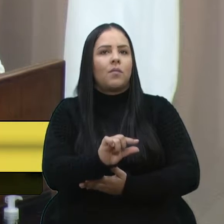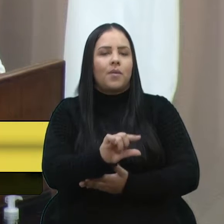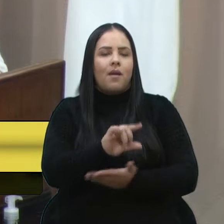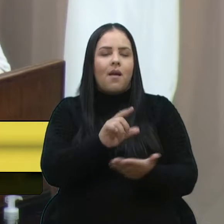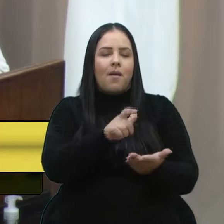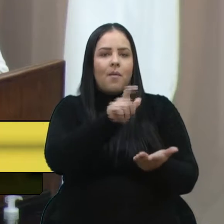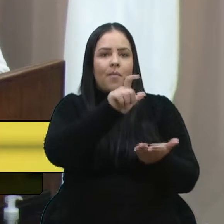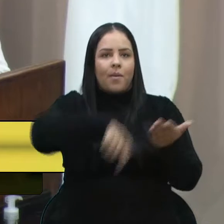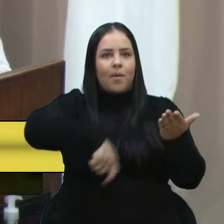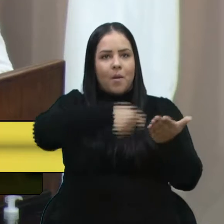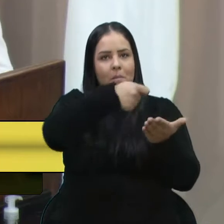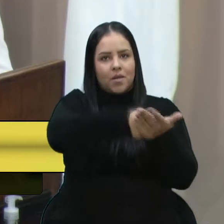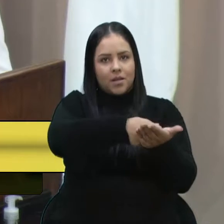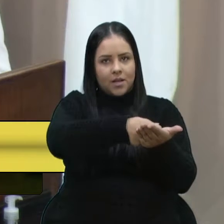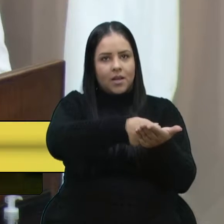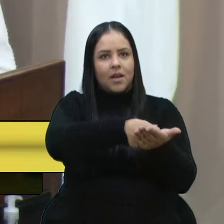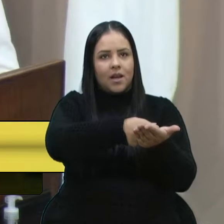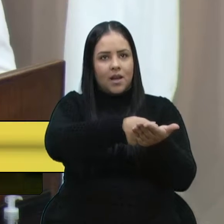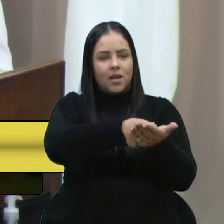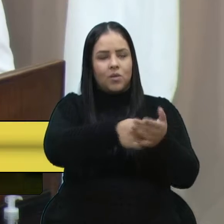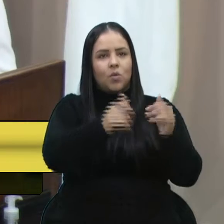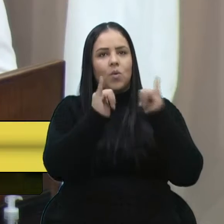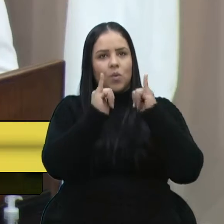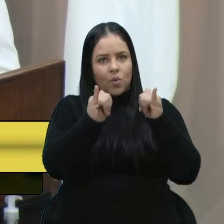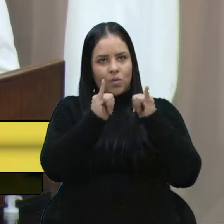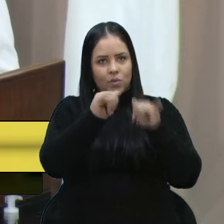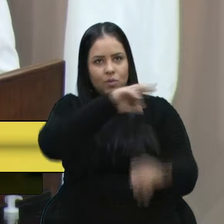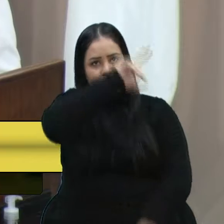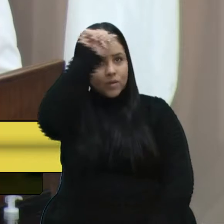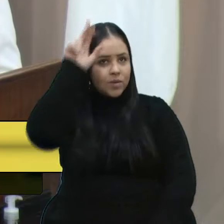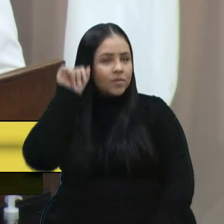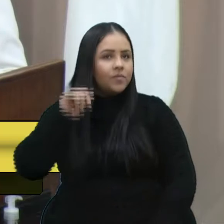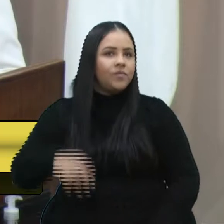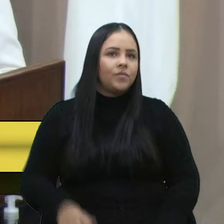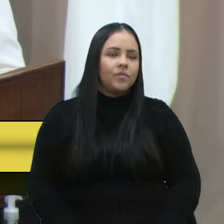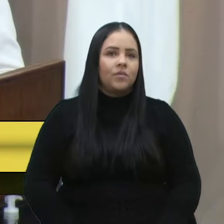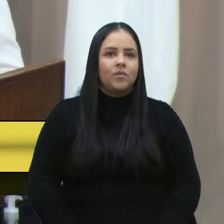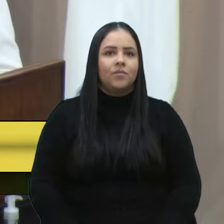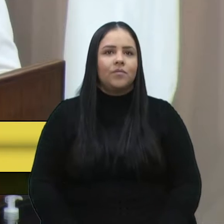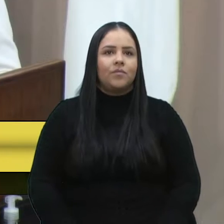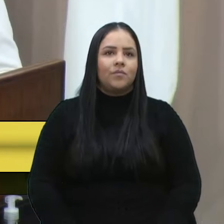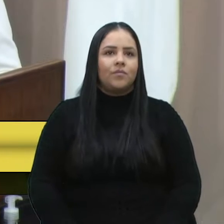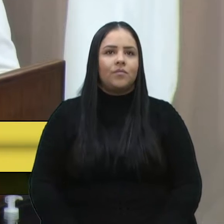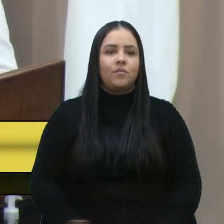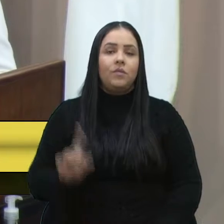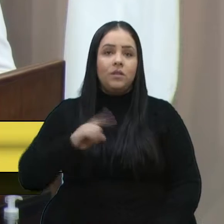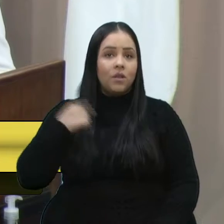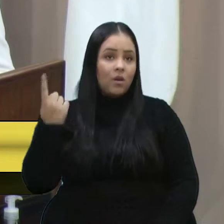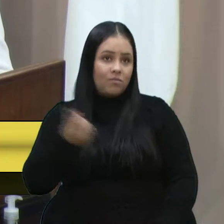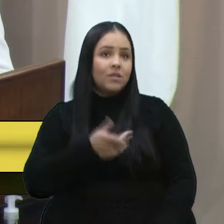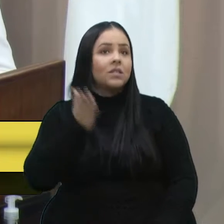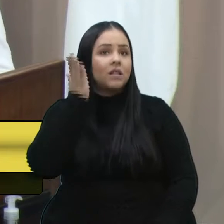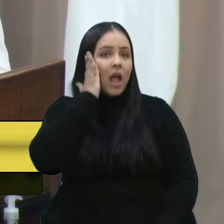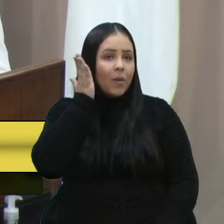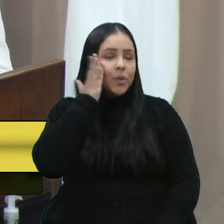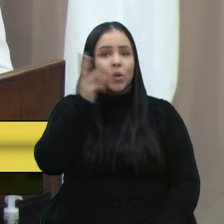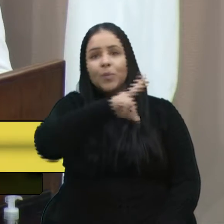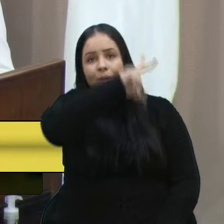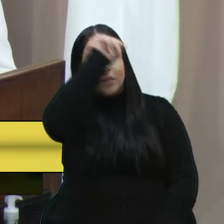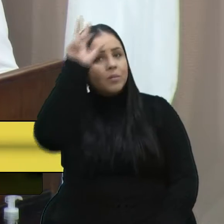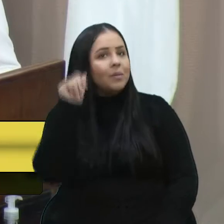do transporte público municipal. A gente sabe, né, que o município precisa mais do